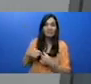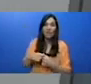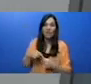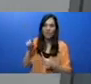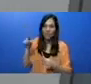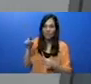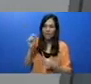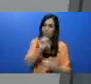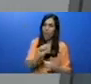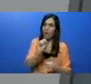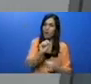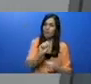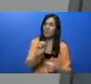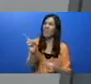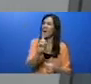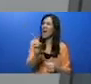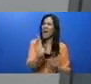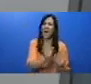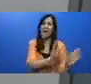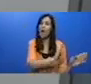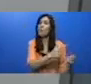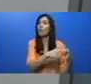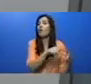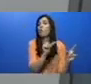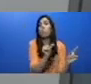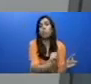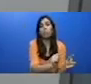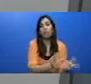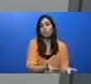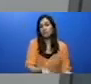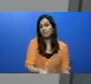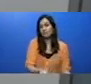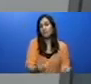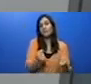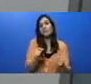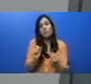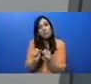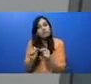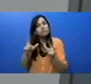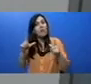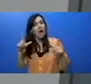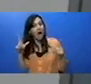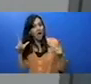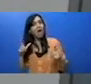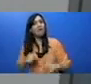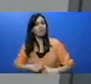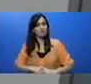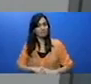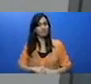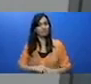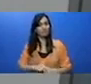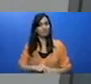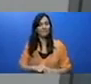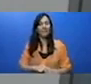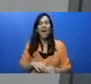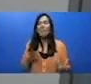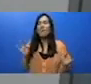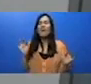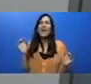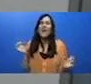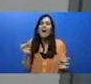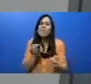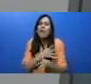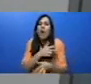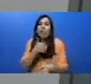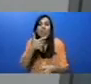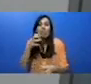o seu, 653, é menor do que 910. No final da 10ª rodada do